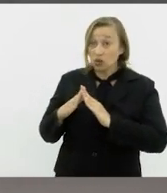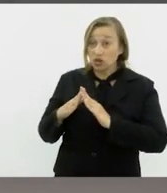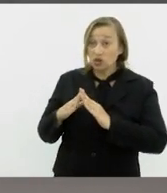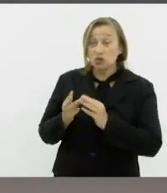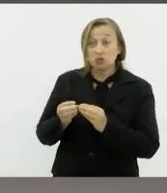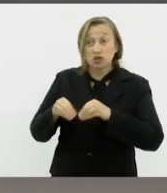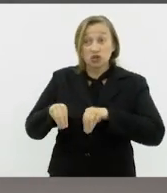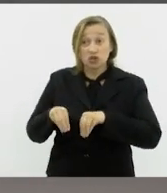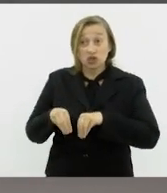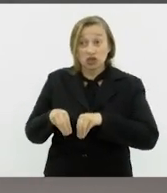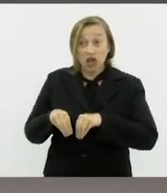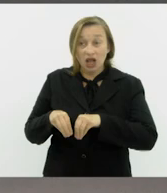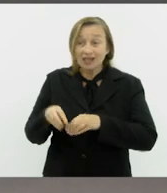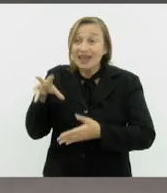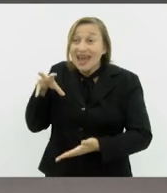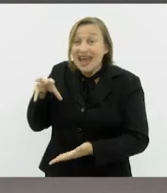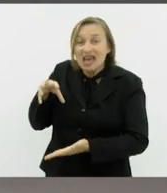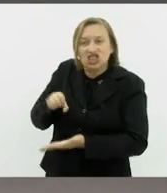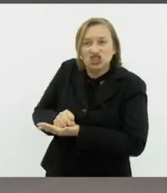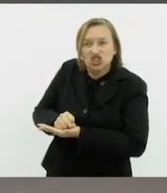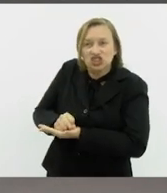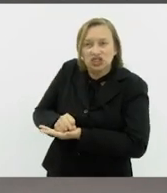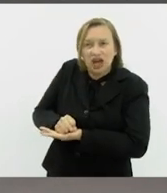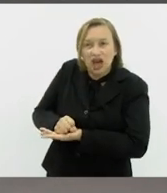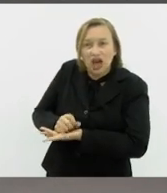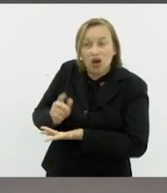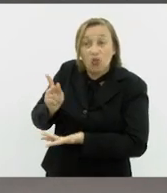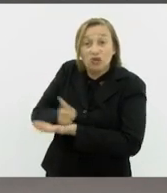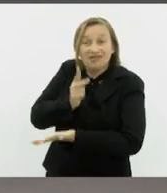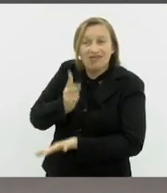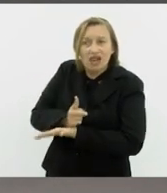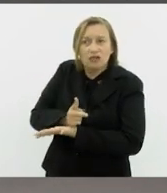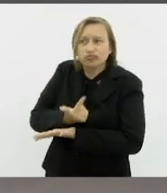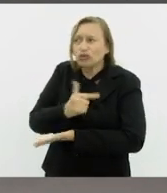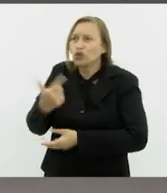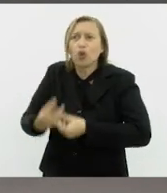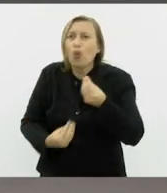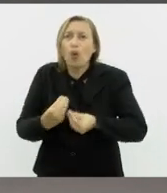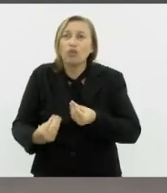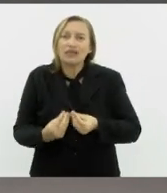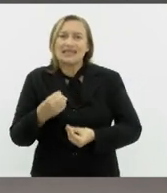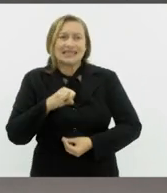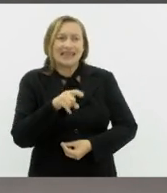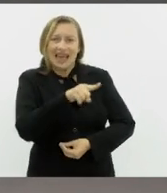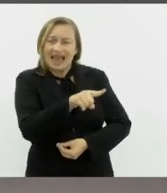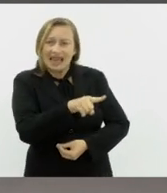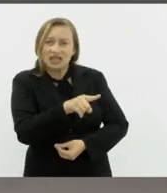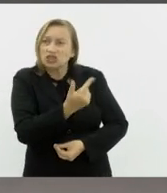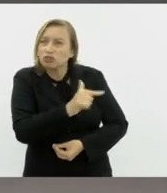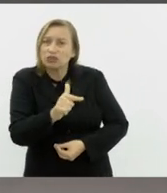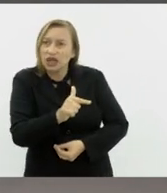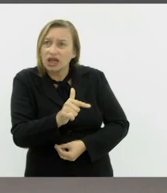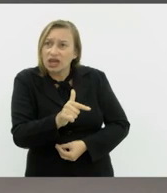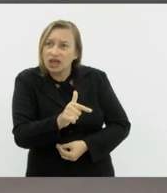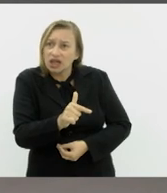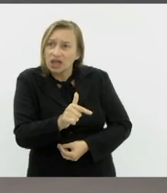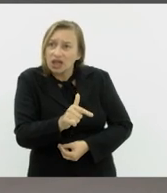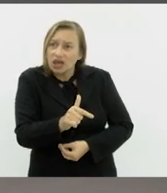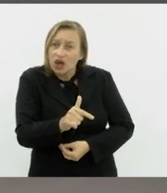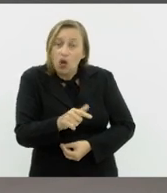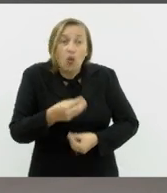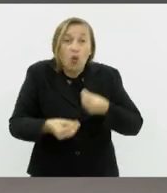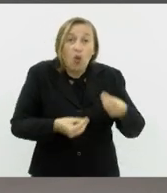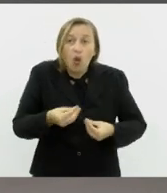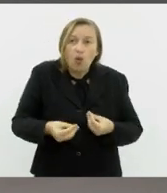a função de registrar as irregularidades. Nós não temos condições, se eles não têm, imagina se nós temos condições de